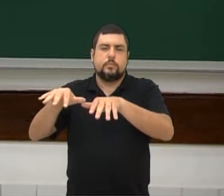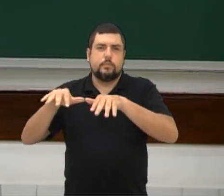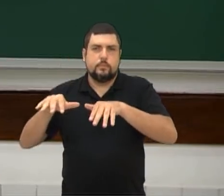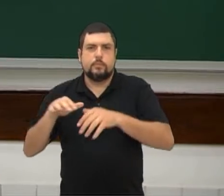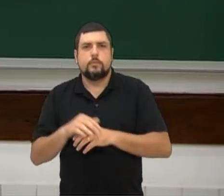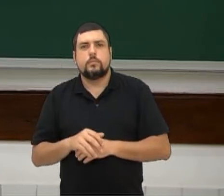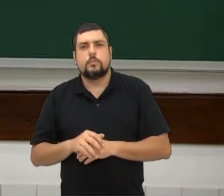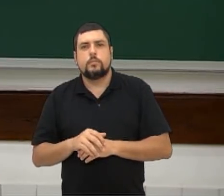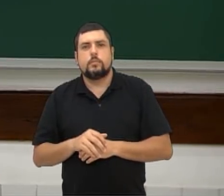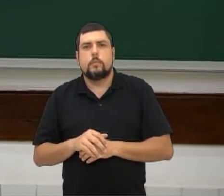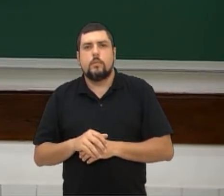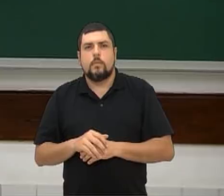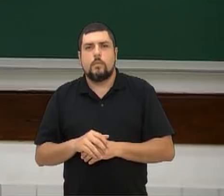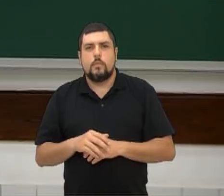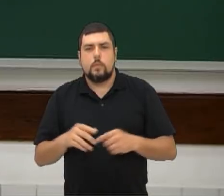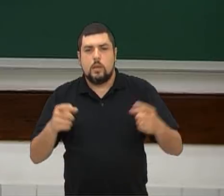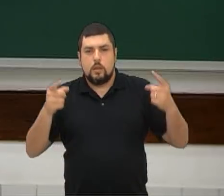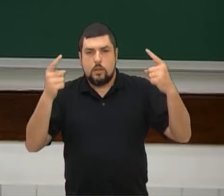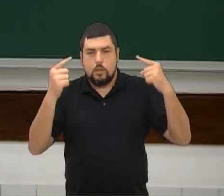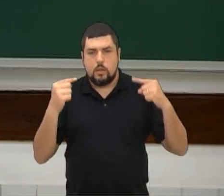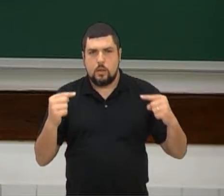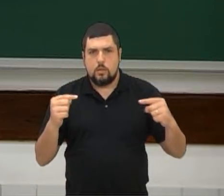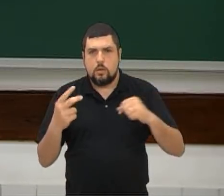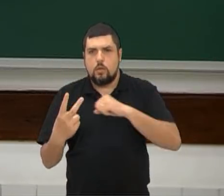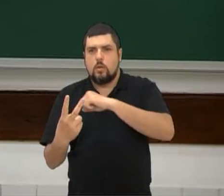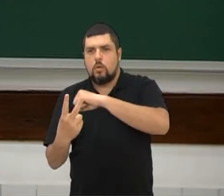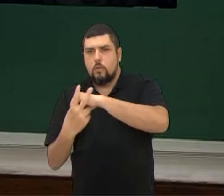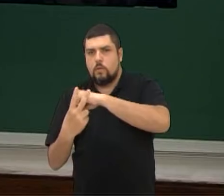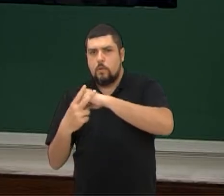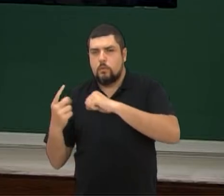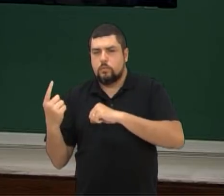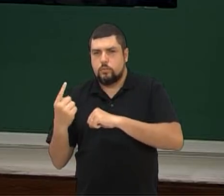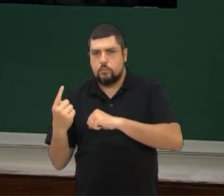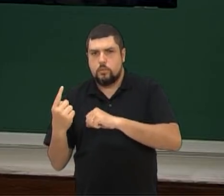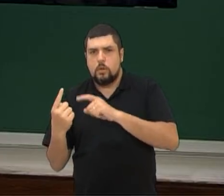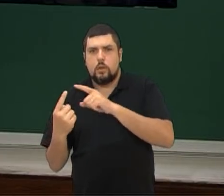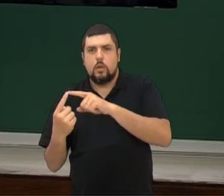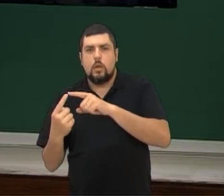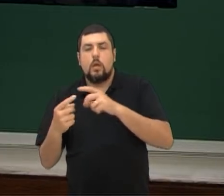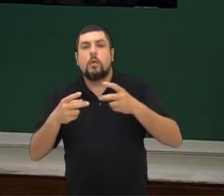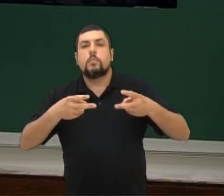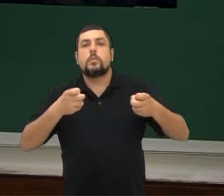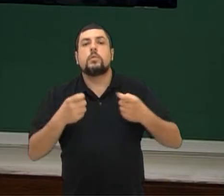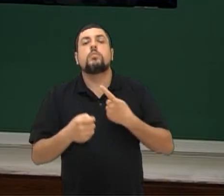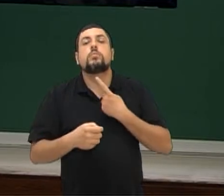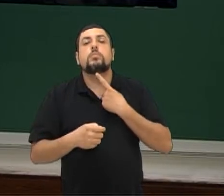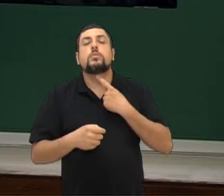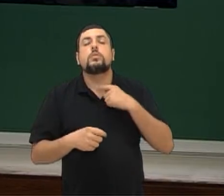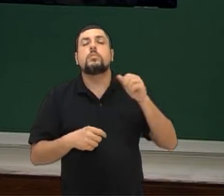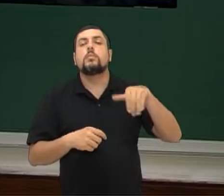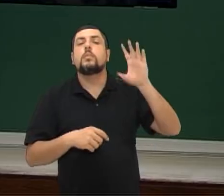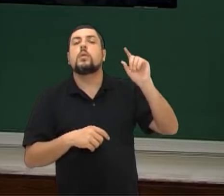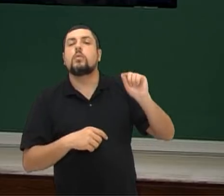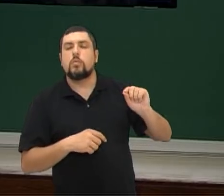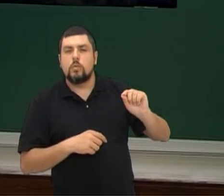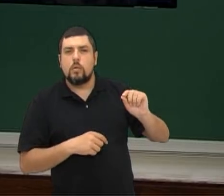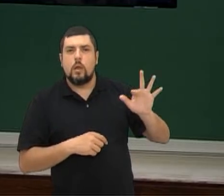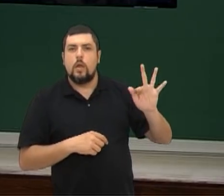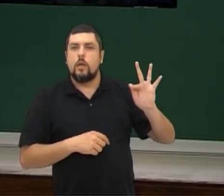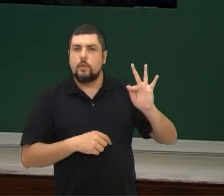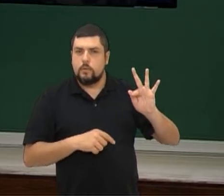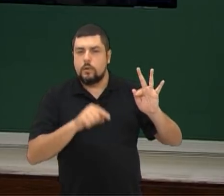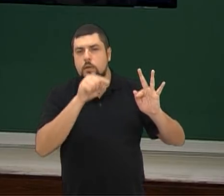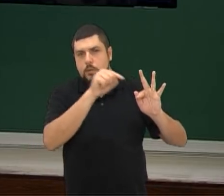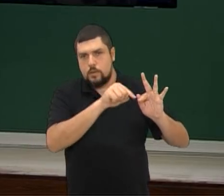oração, que eu tenho o verbo no singular, tudo indica que o desejo é maior do Francis Gleidson, dessa